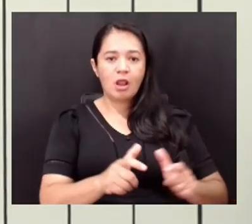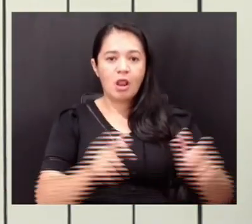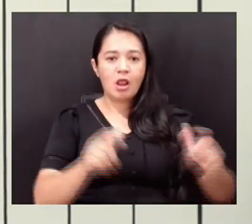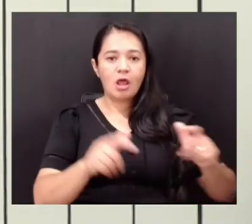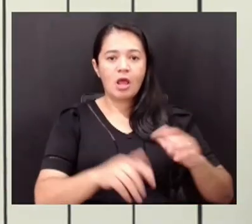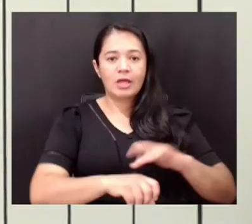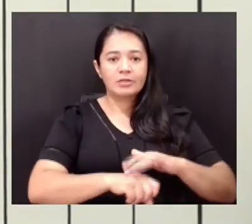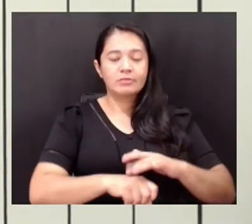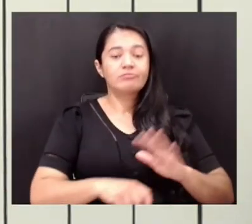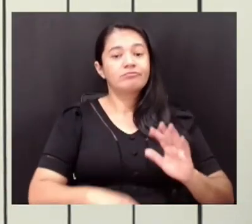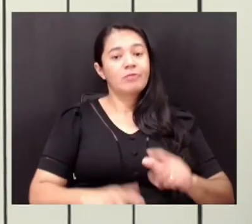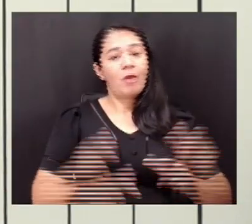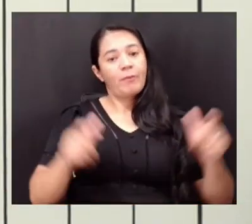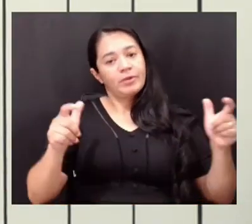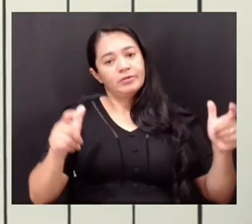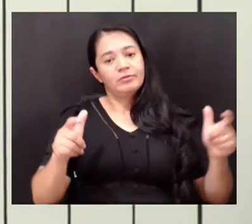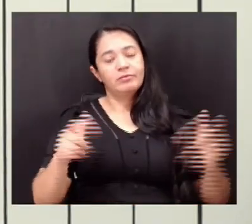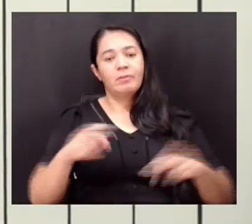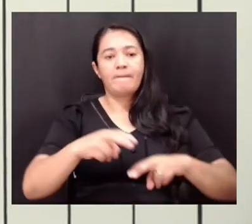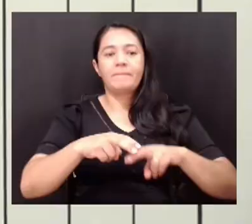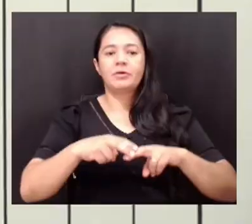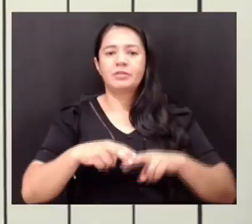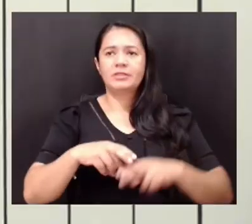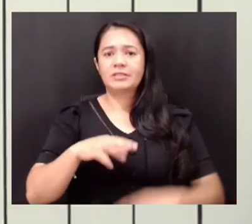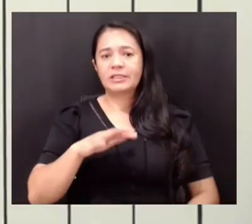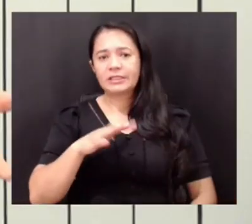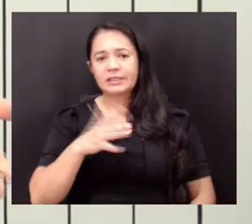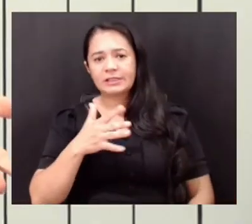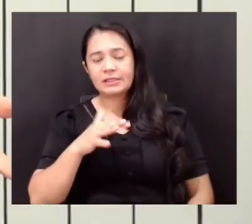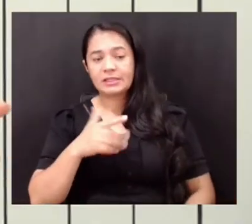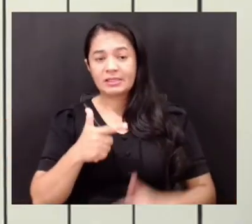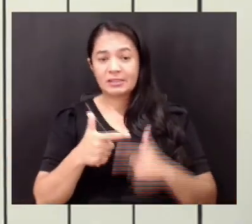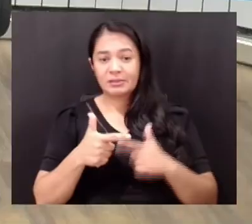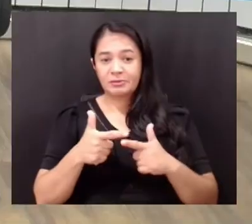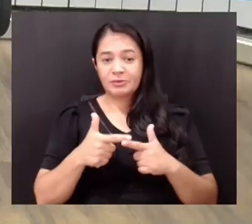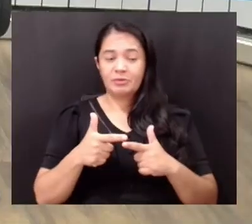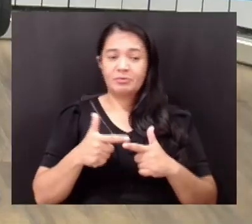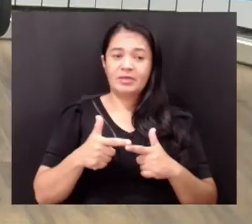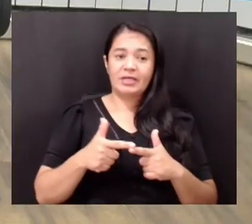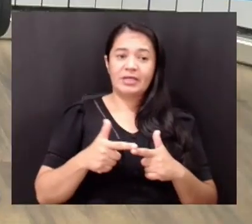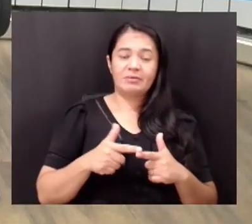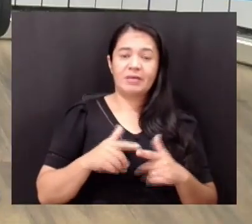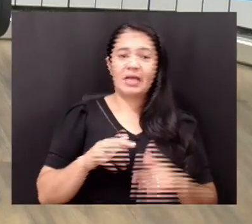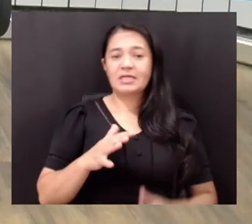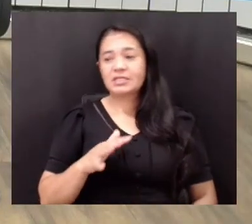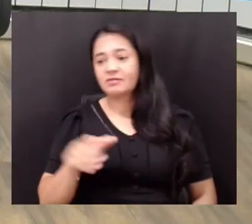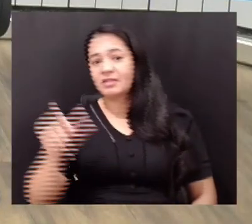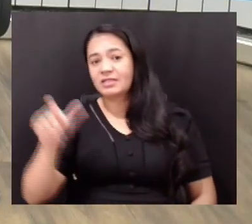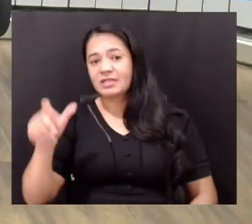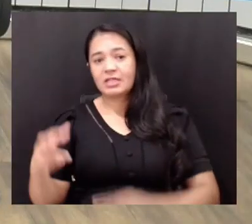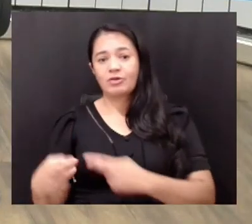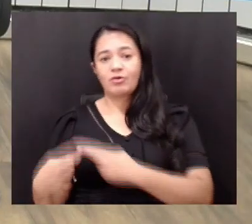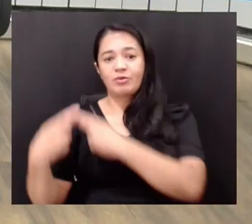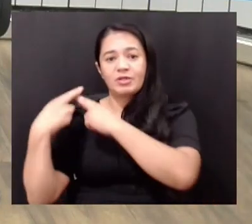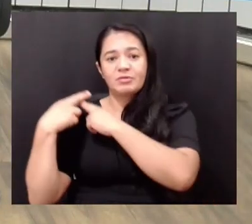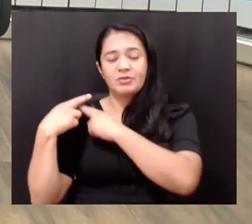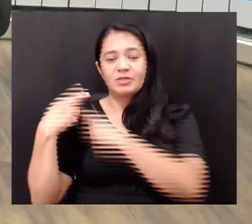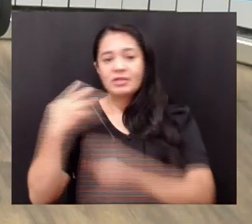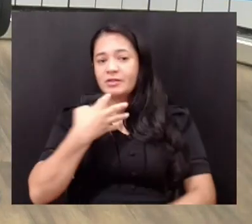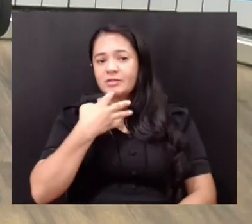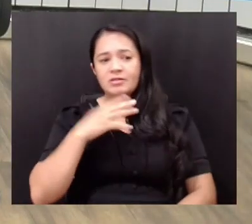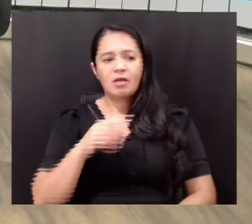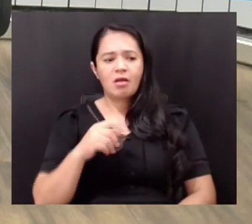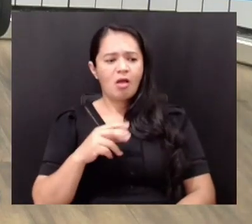que muitas vezes, muitos gestores, talvez por falta de conhecimento, questionava, poxa,